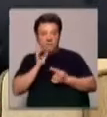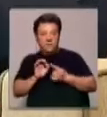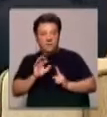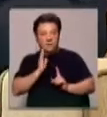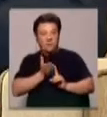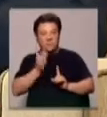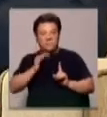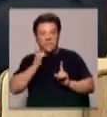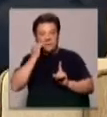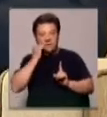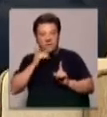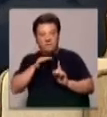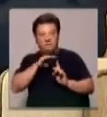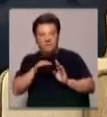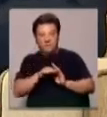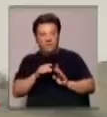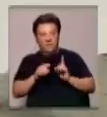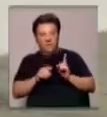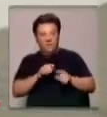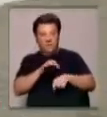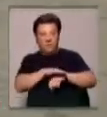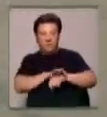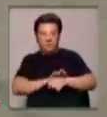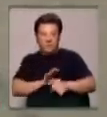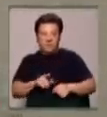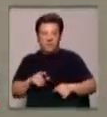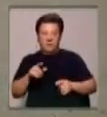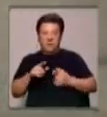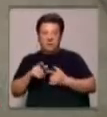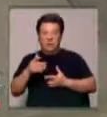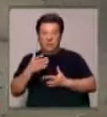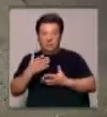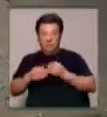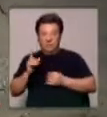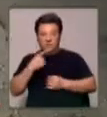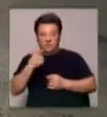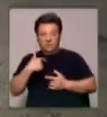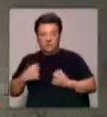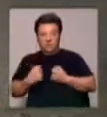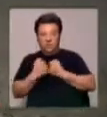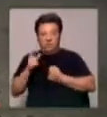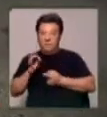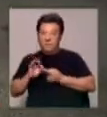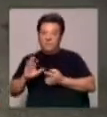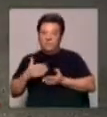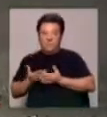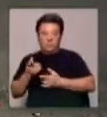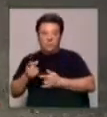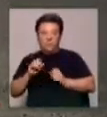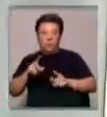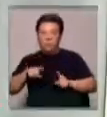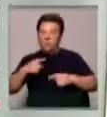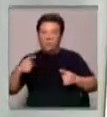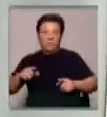briga decoração menos grave do que a pulseira João Araújo já se mostrou contra a AIDS a situação agora proposta ou